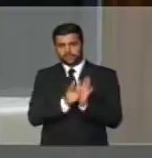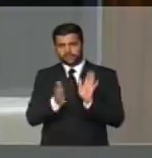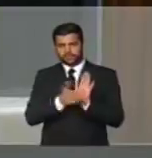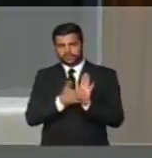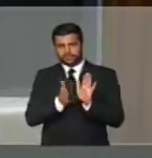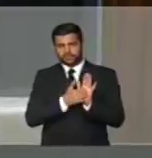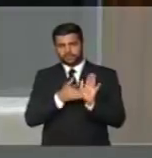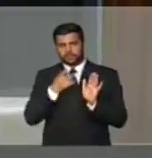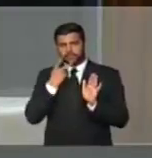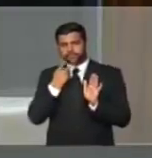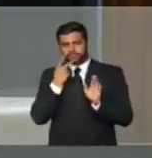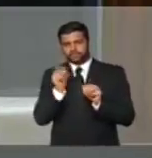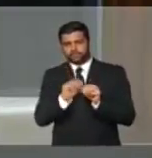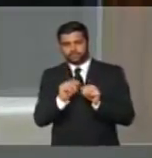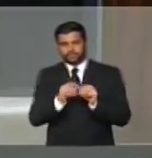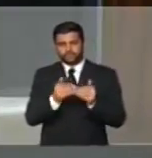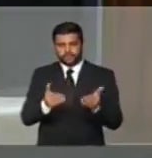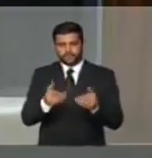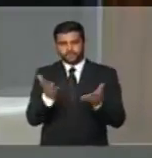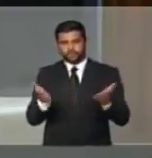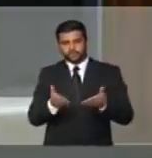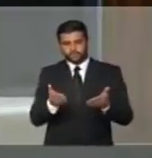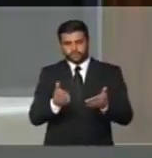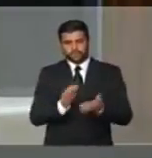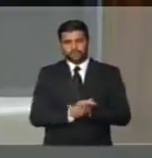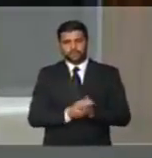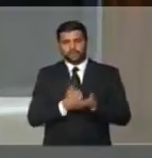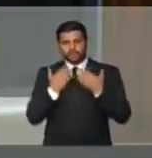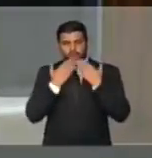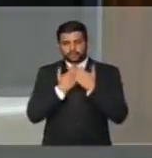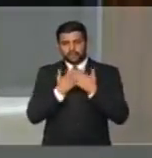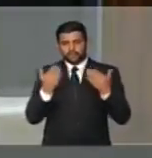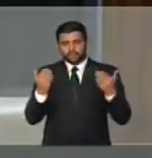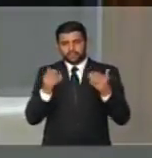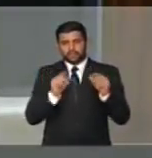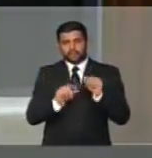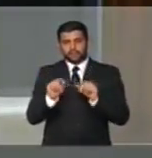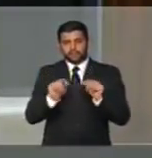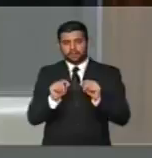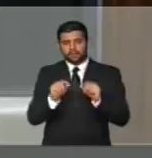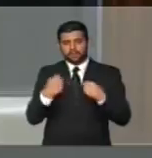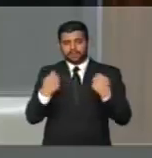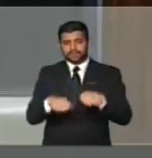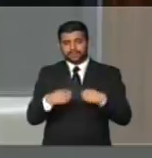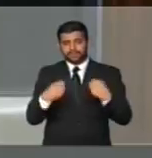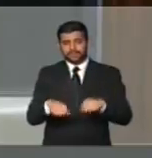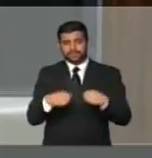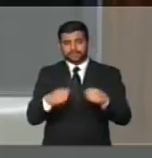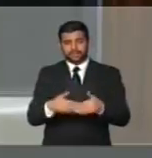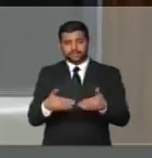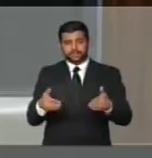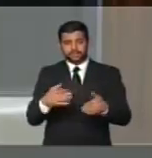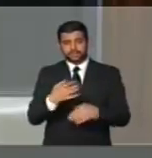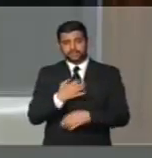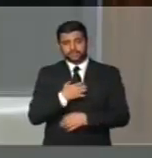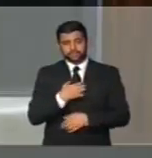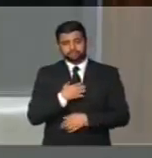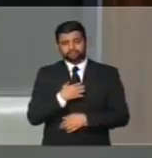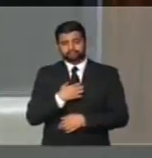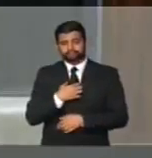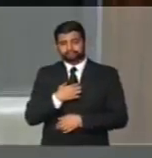que é o discurso que eu faço aqui hoje, para mostrar da necessidade de